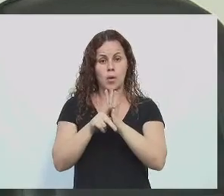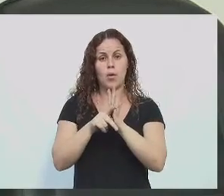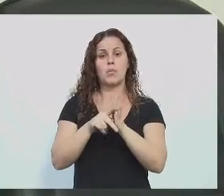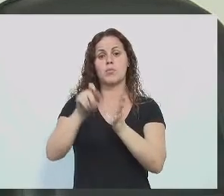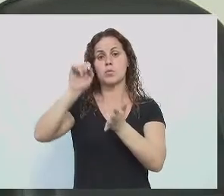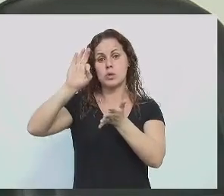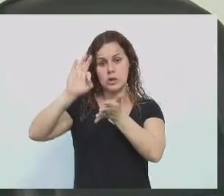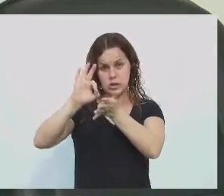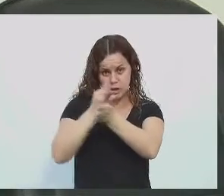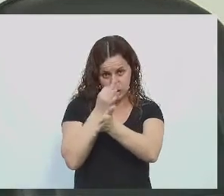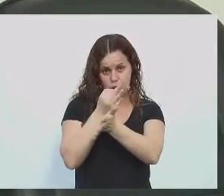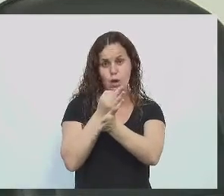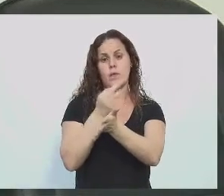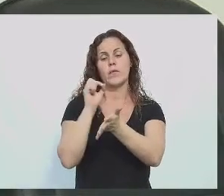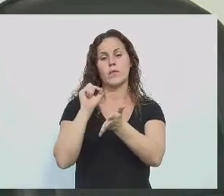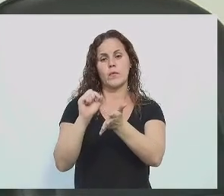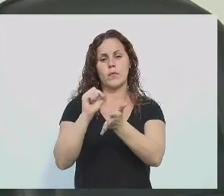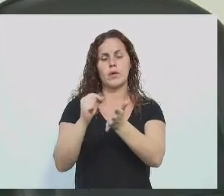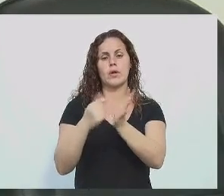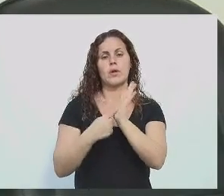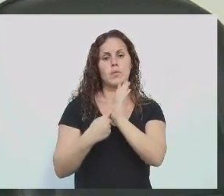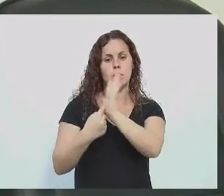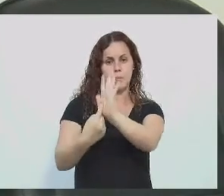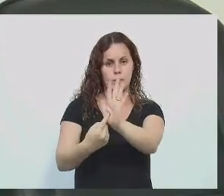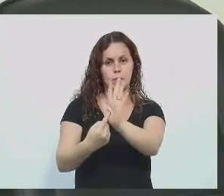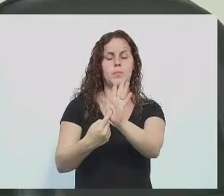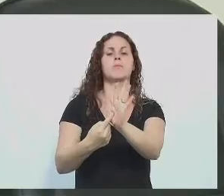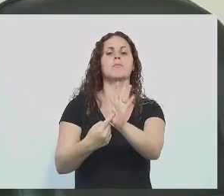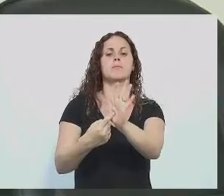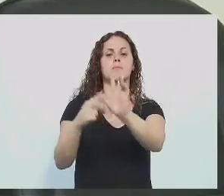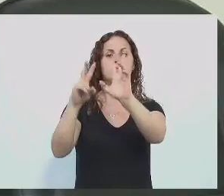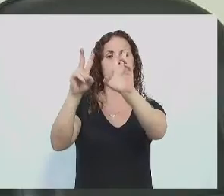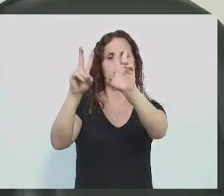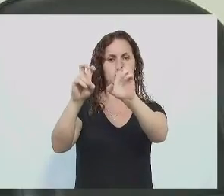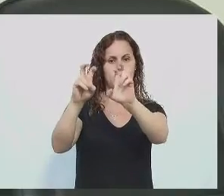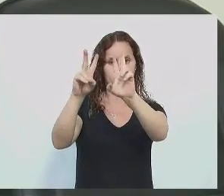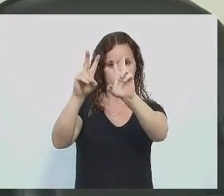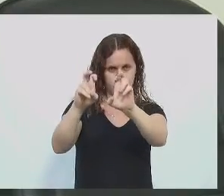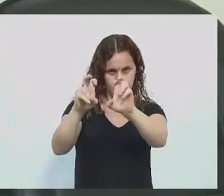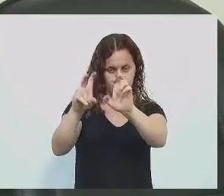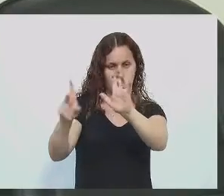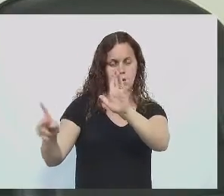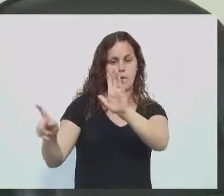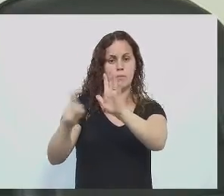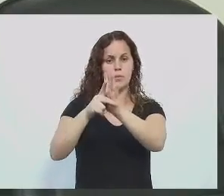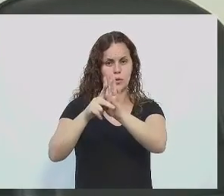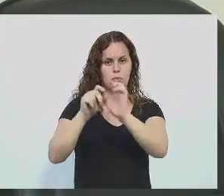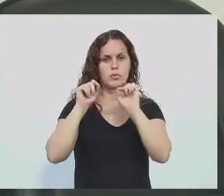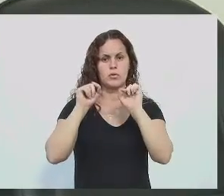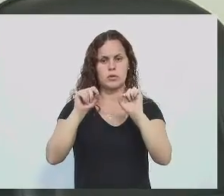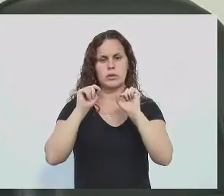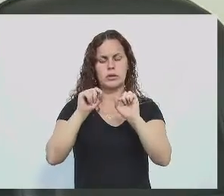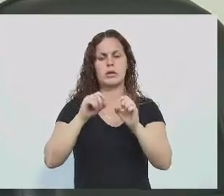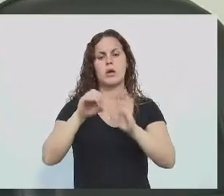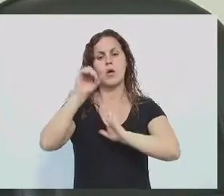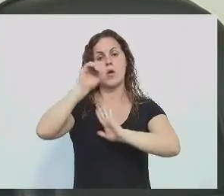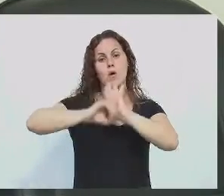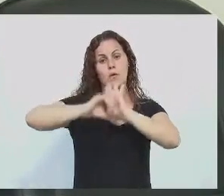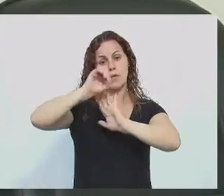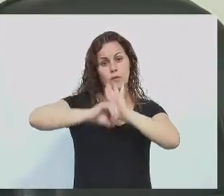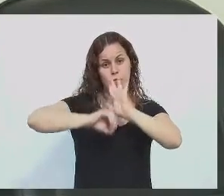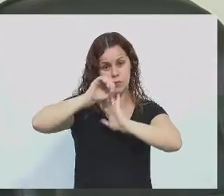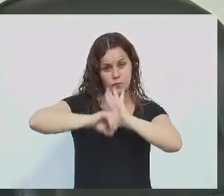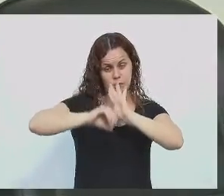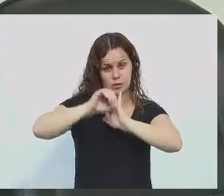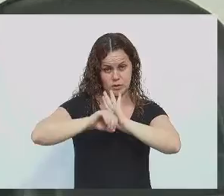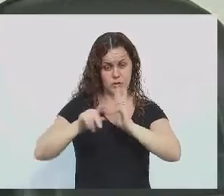Excelência manifestar nos seguintes termos, conforme se depreende do ofício enviado a